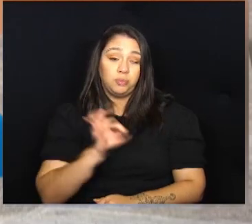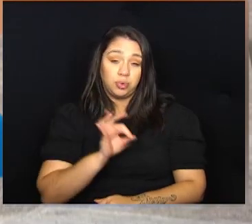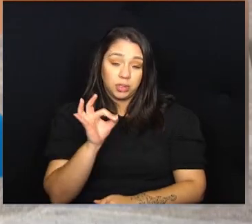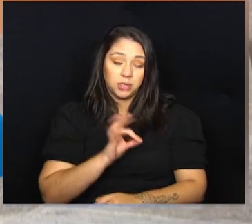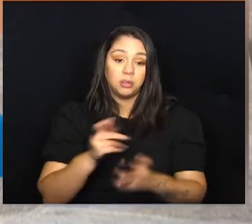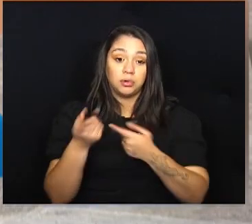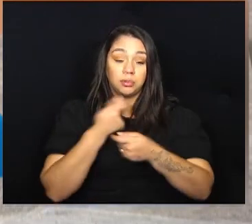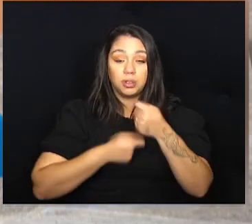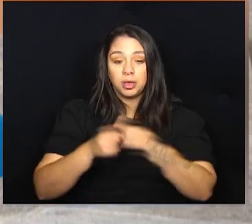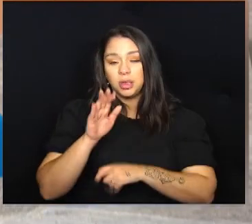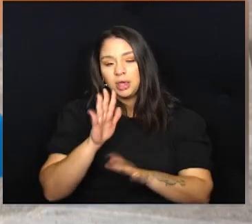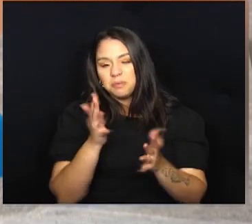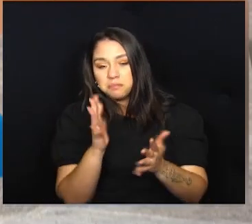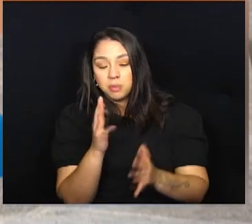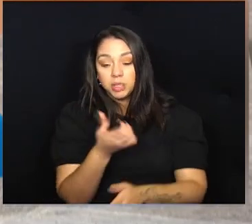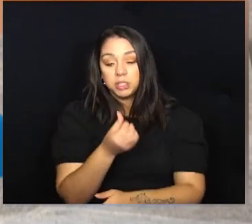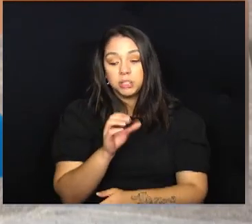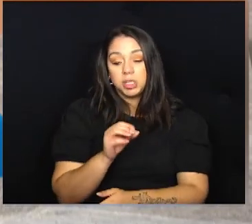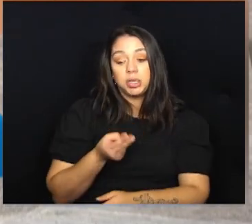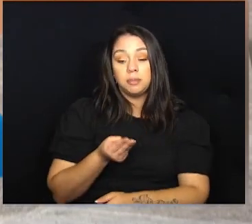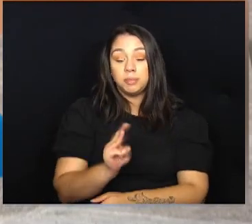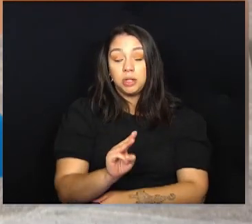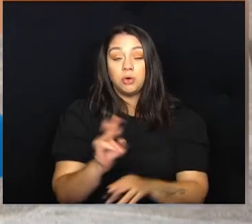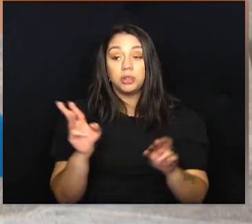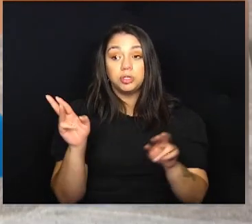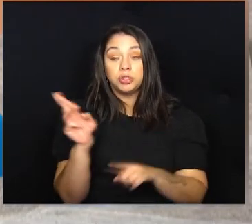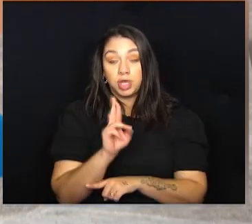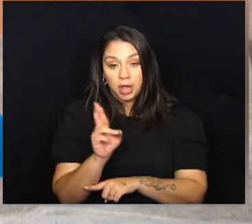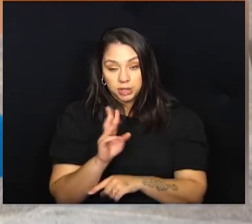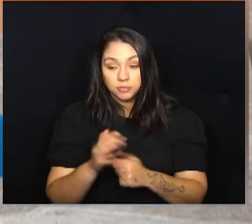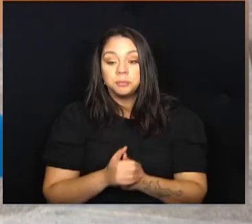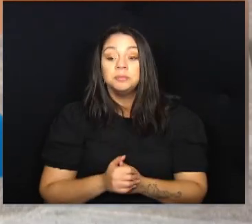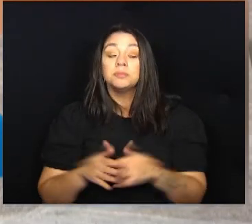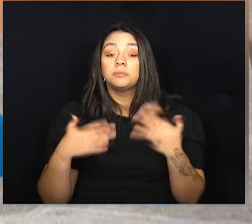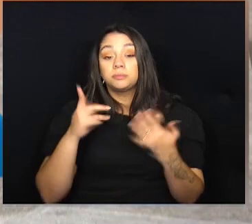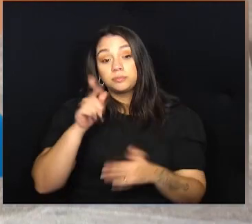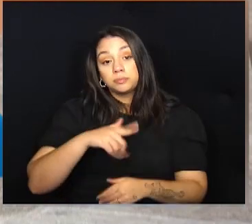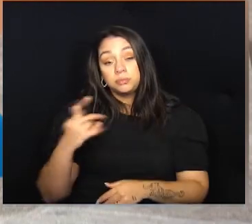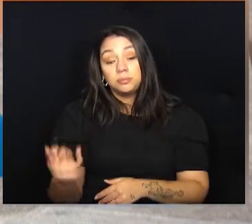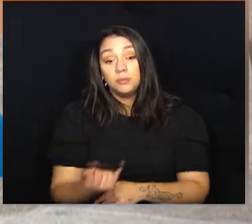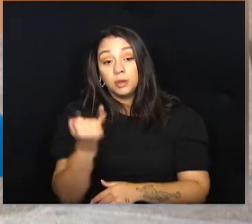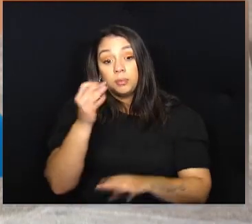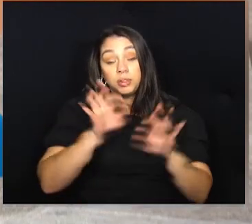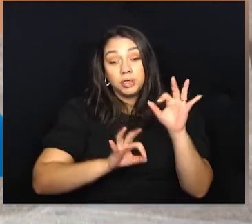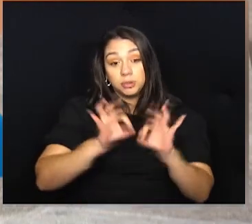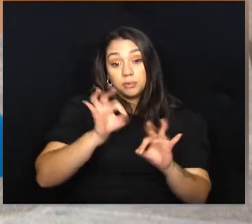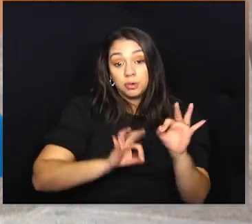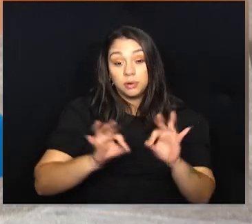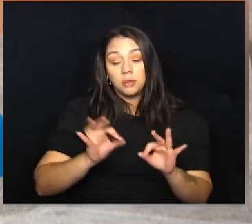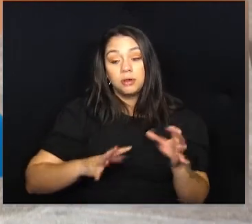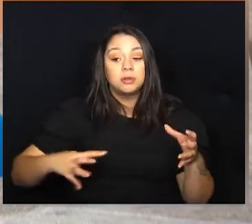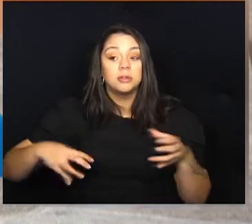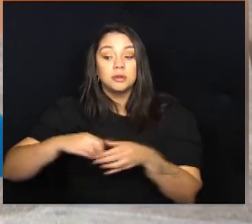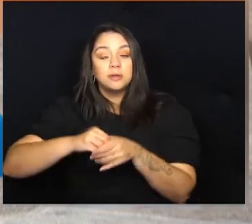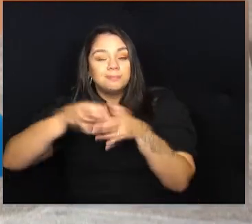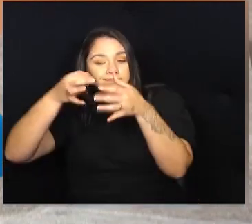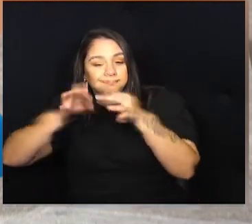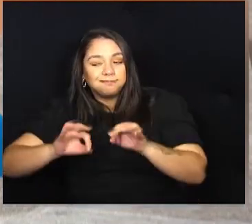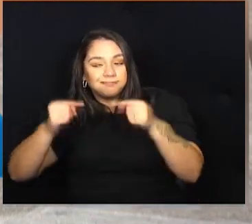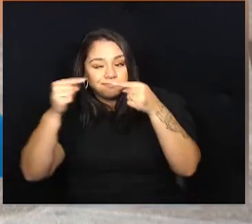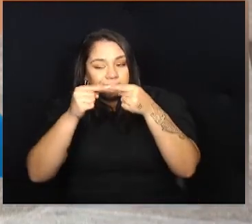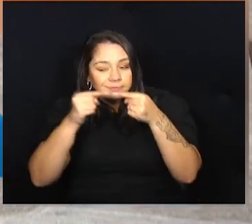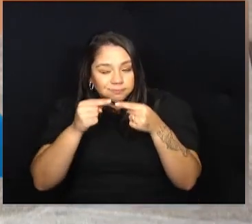0,72%, que dá 60 milhões de reais. Então é importante que os planos caibam dentro